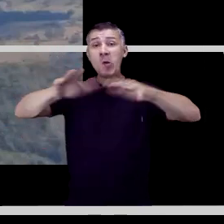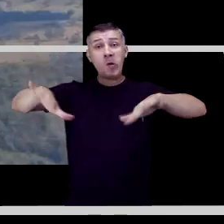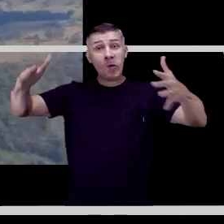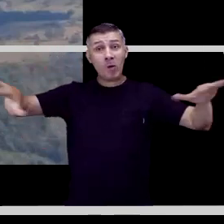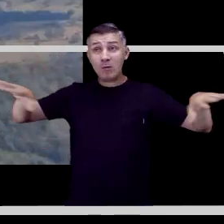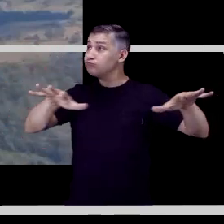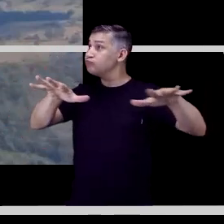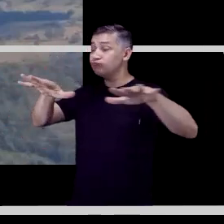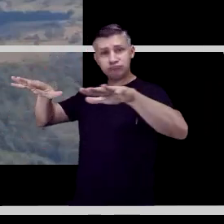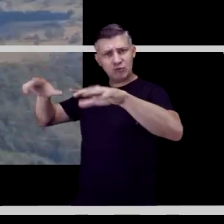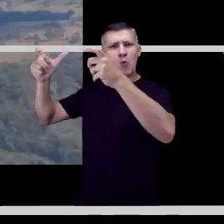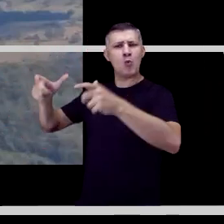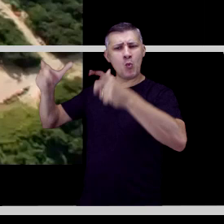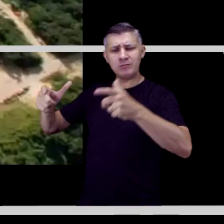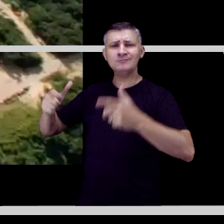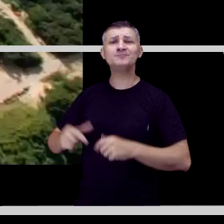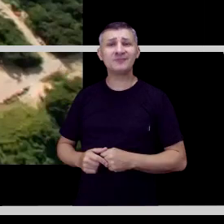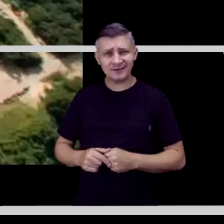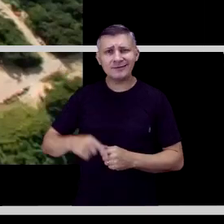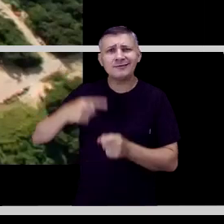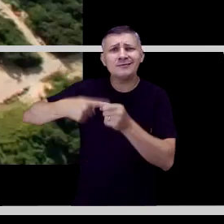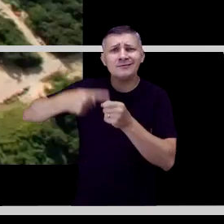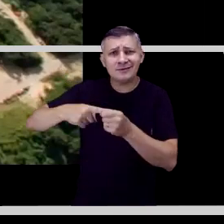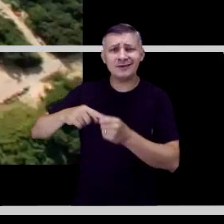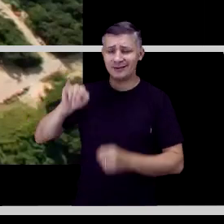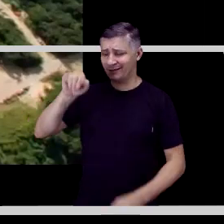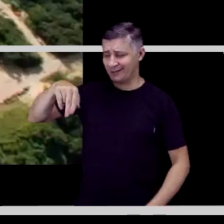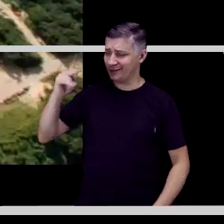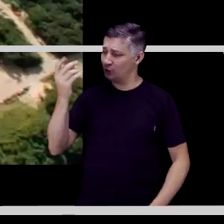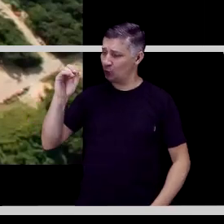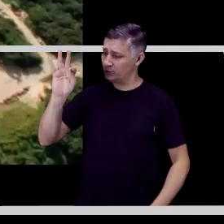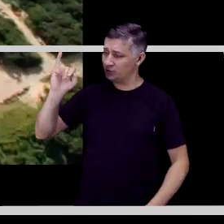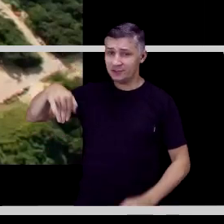questão muito fundamental neste lugar que é Inhotim,